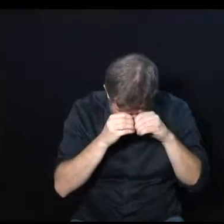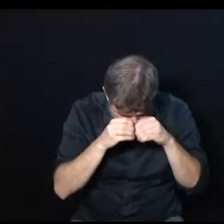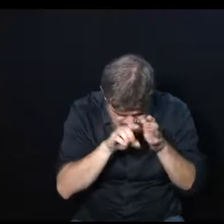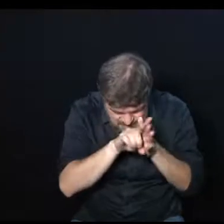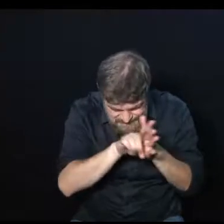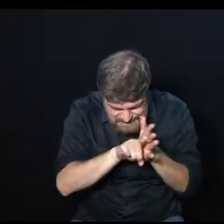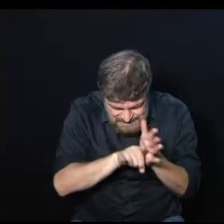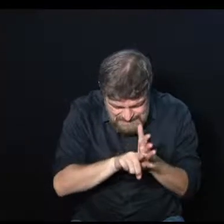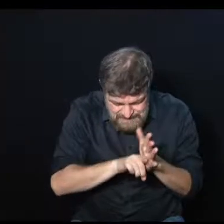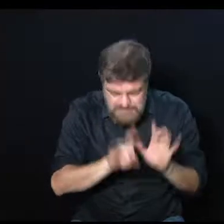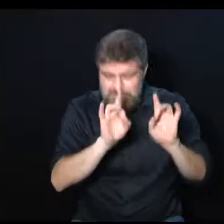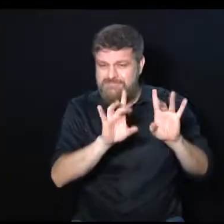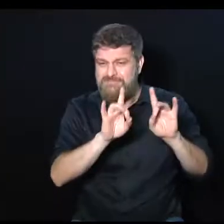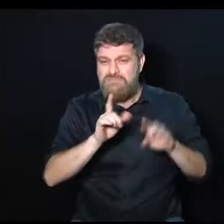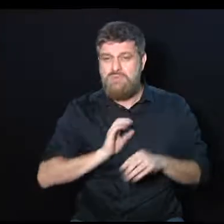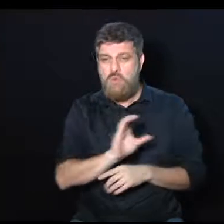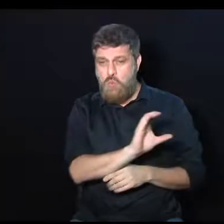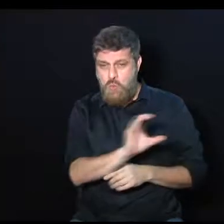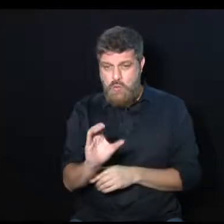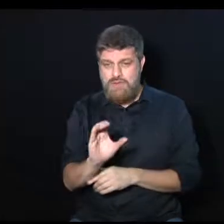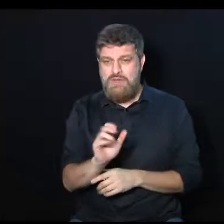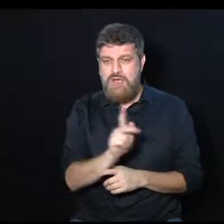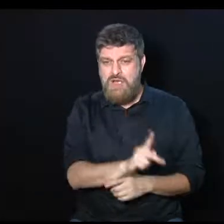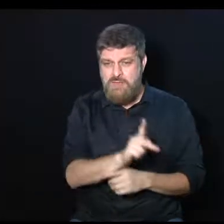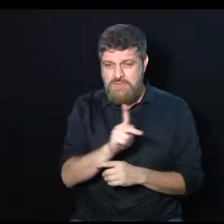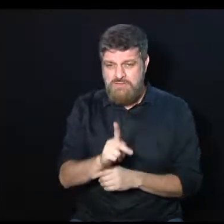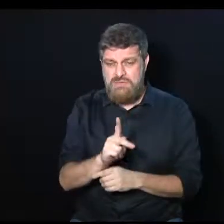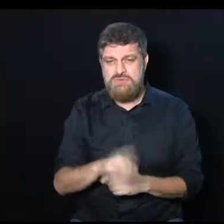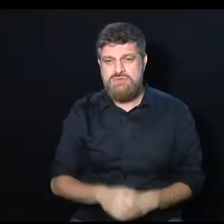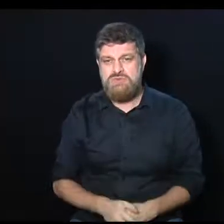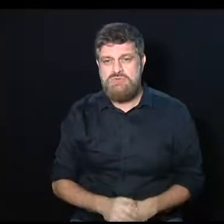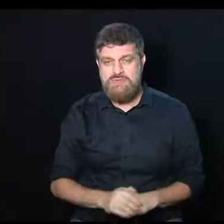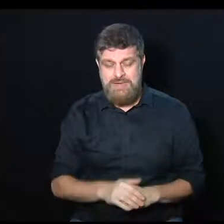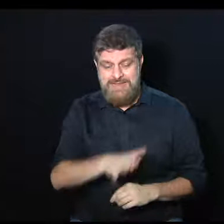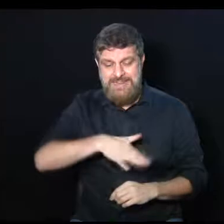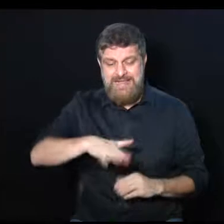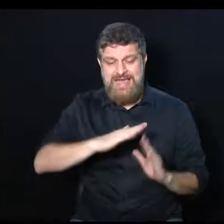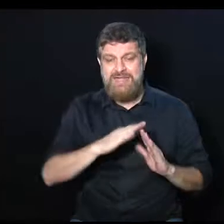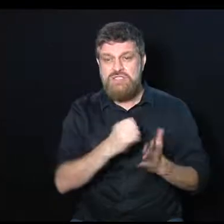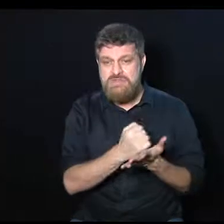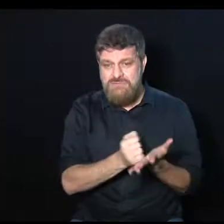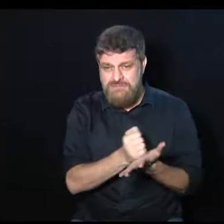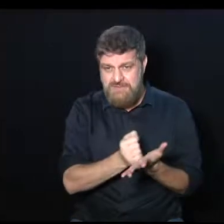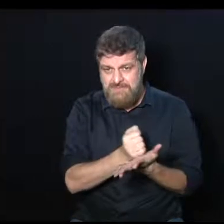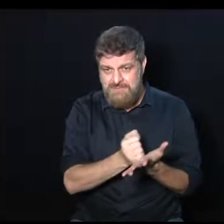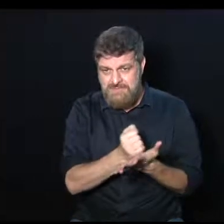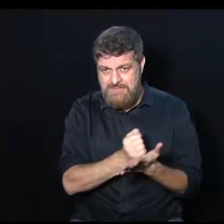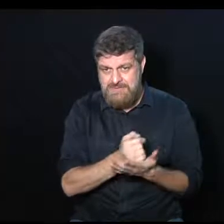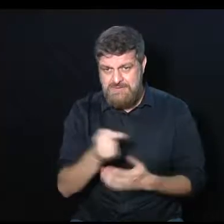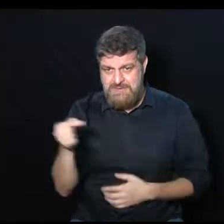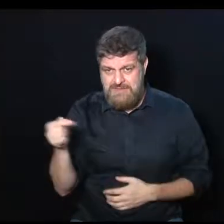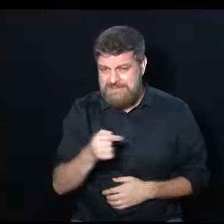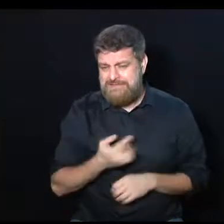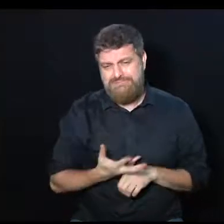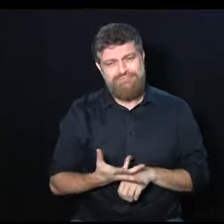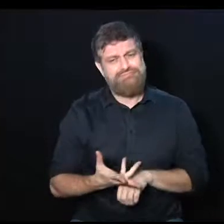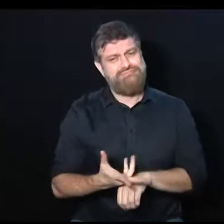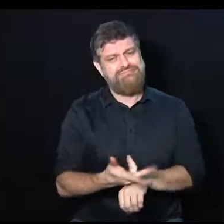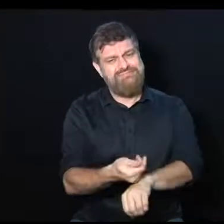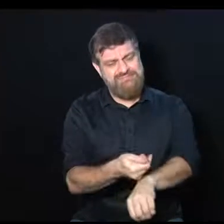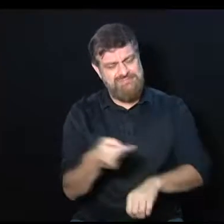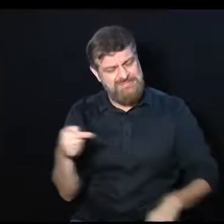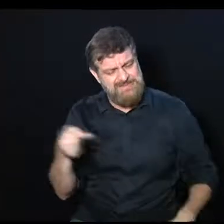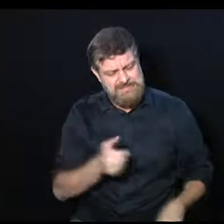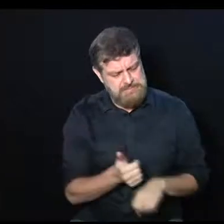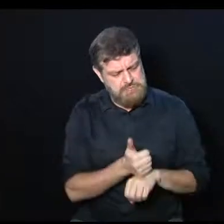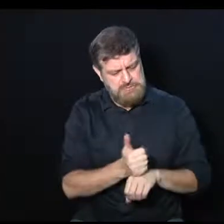excelência. Tem um coordenador, é um professor da Faculdade de Ciências Farmacêuticas, que é um expertise em espectrometria de massa,